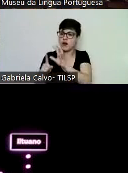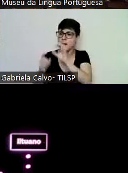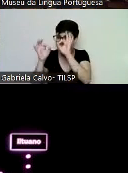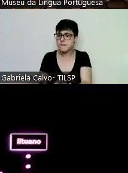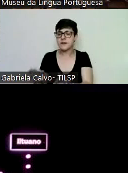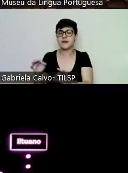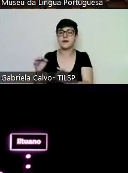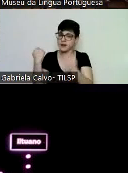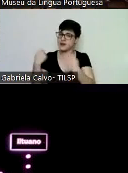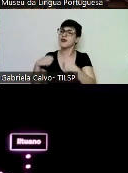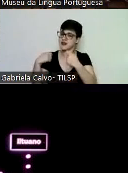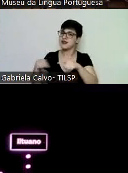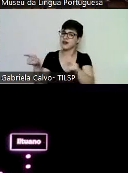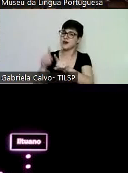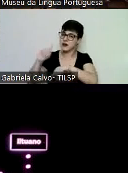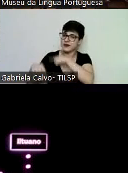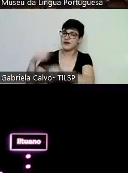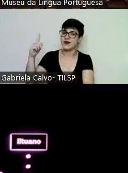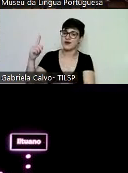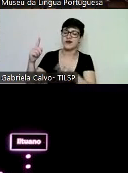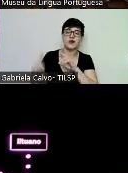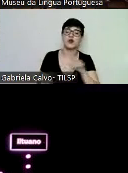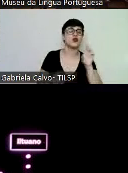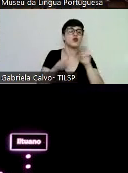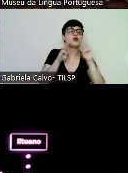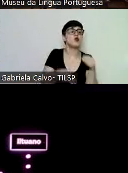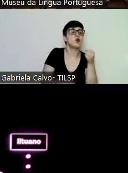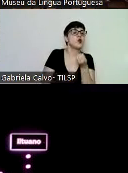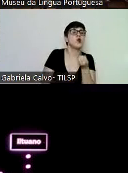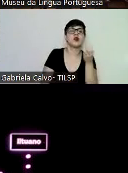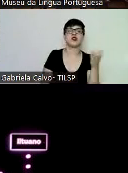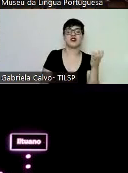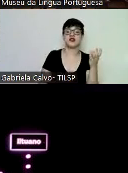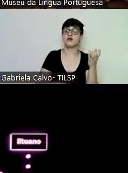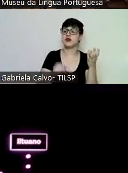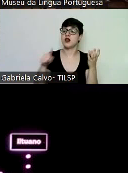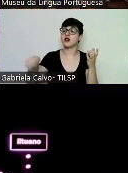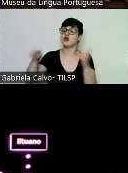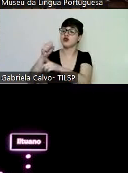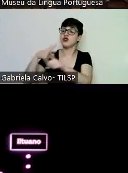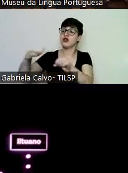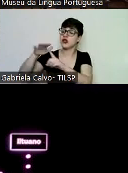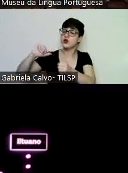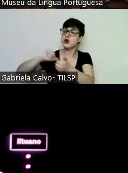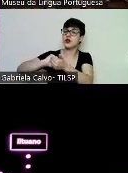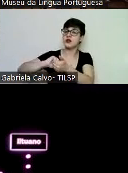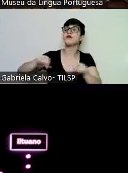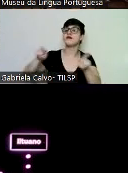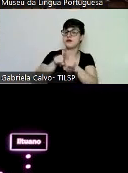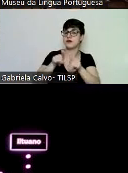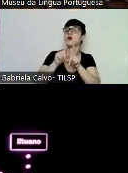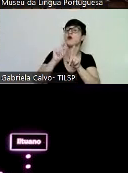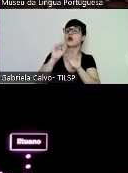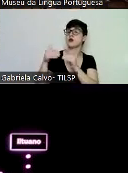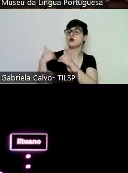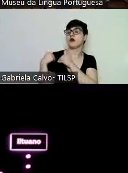ou com as comunidades ou a partir né Desse dessa construção e esse compromisso real com a sustentabilidade no sentido de